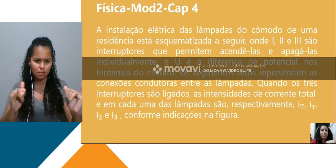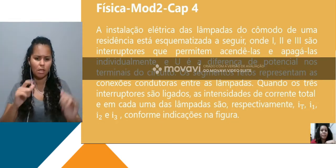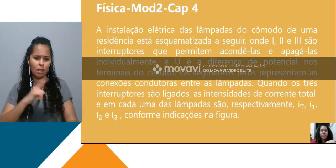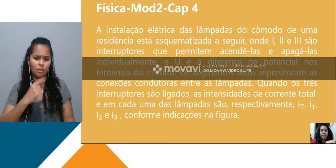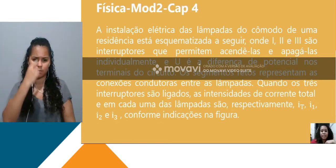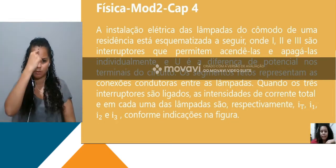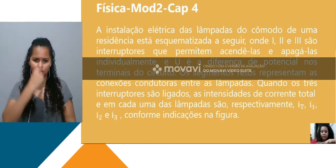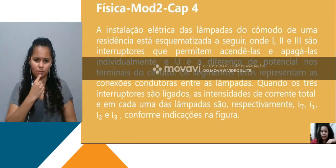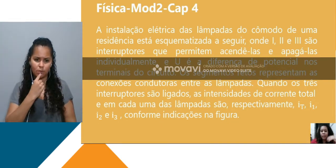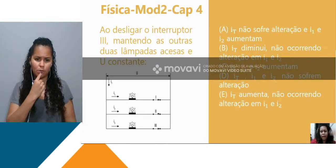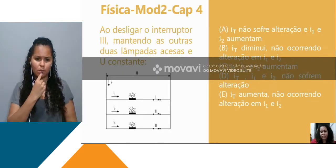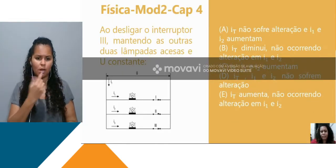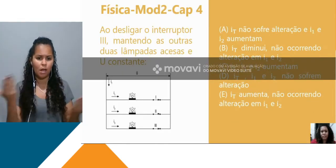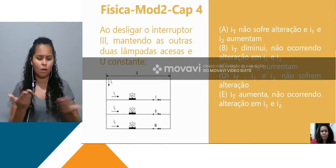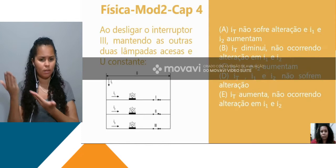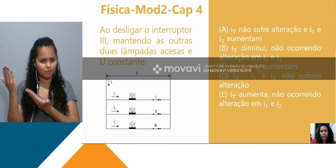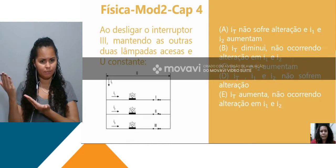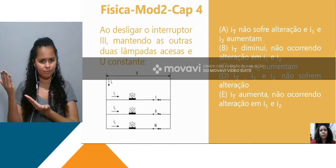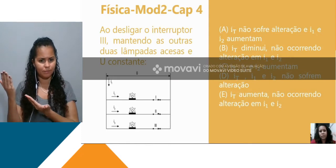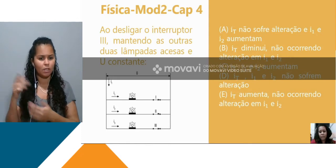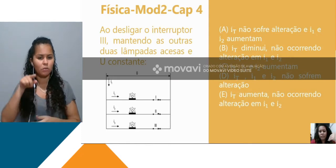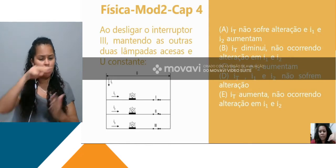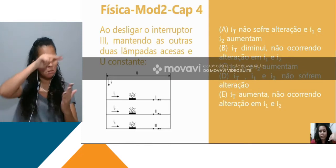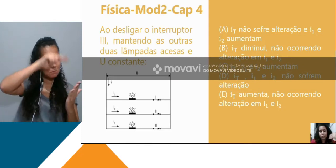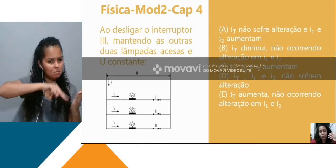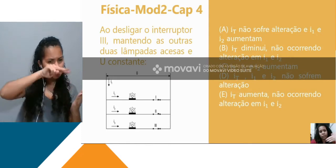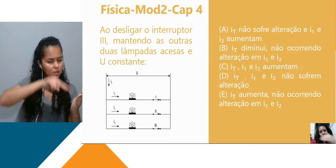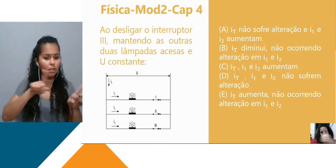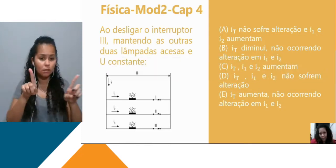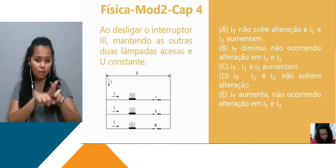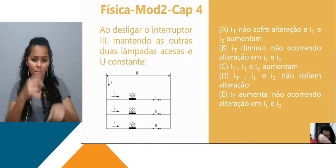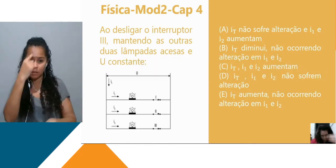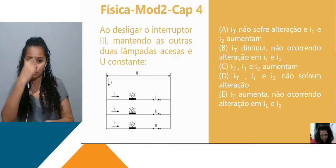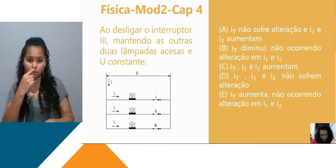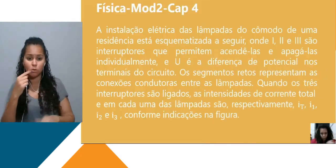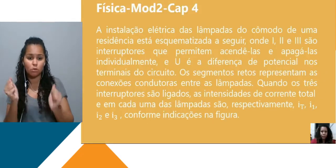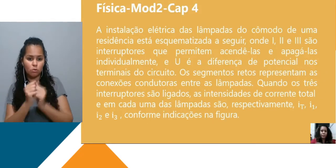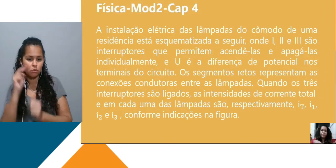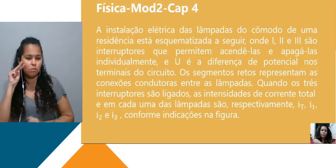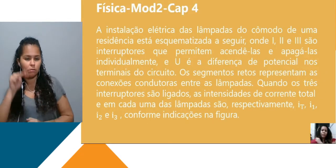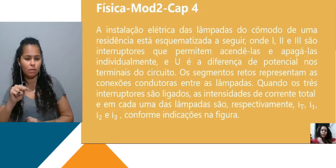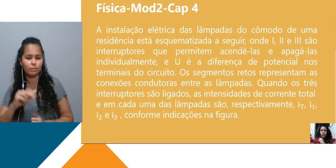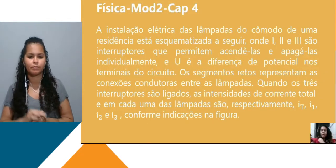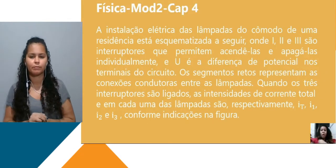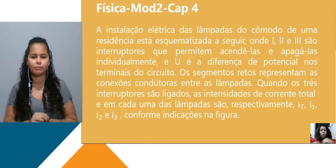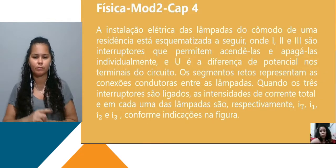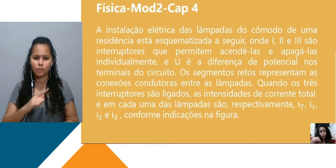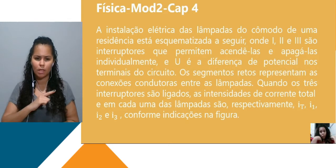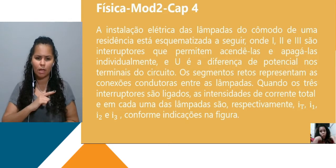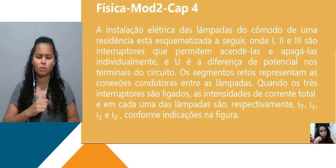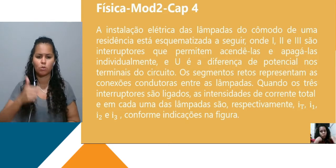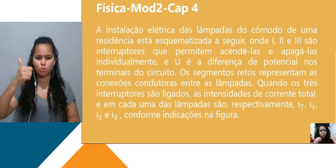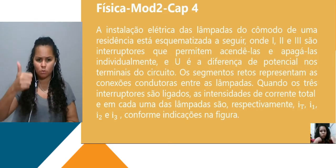está esquematizada a seguir. A esquematização está aqui, quando você fizer a leitura vai estar seguido.